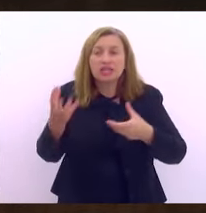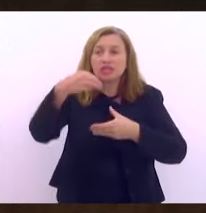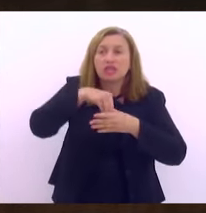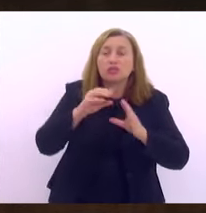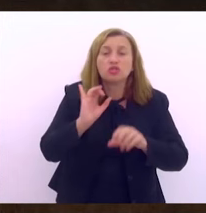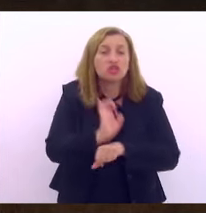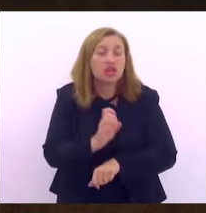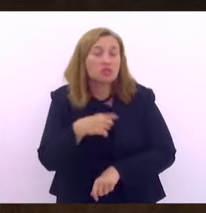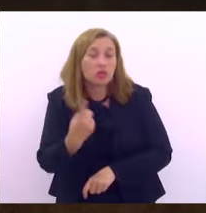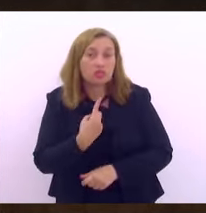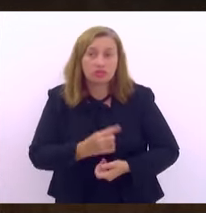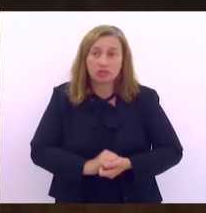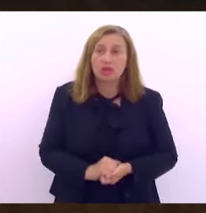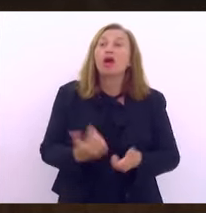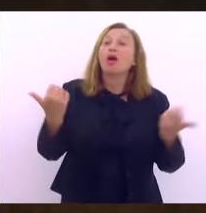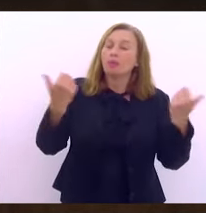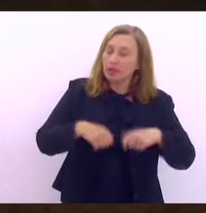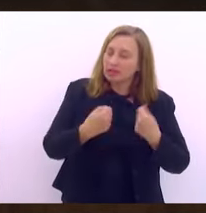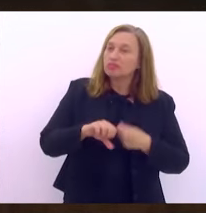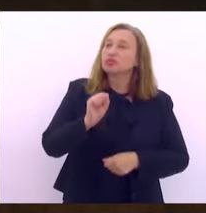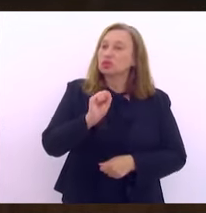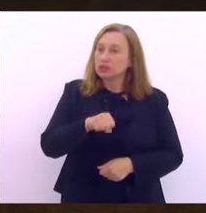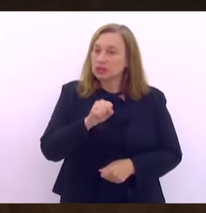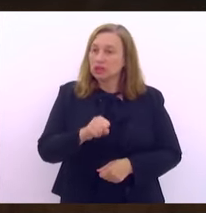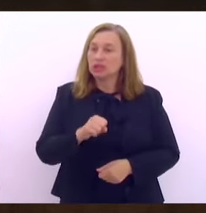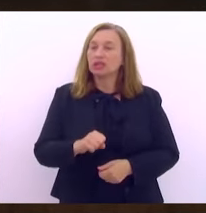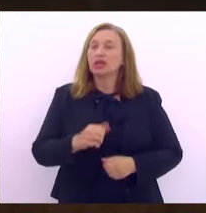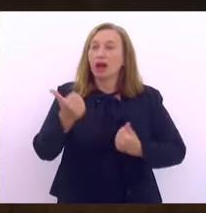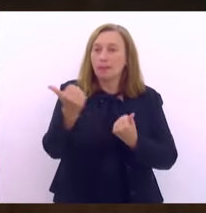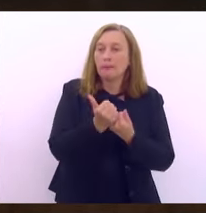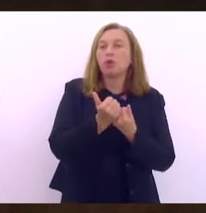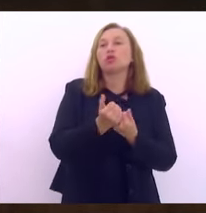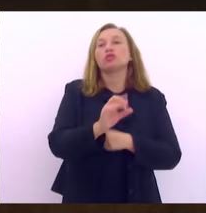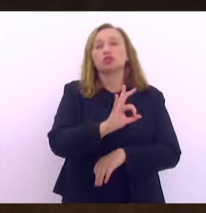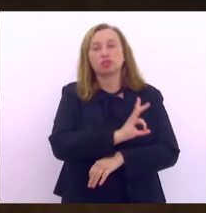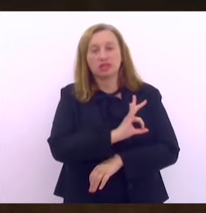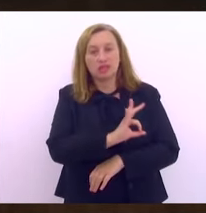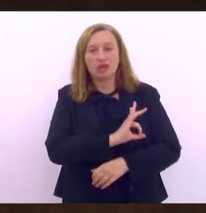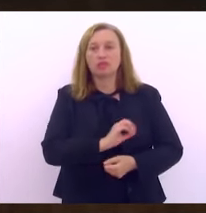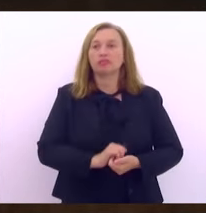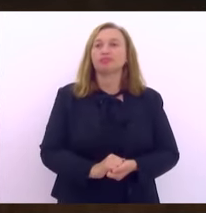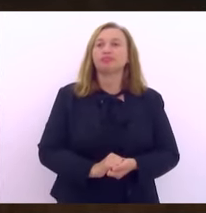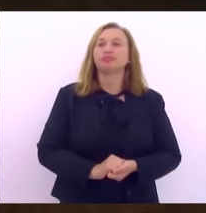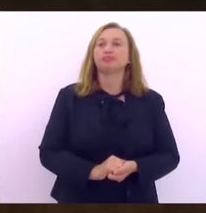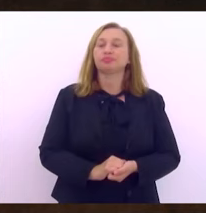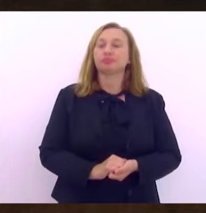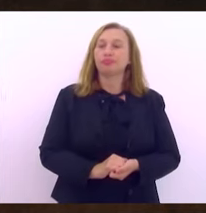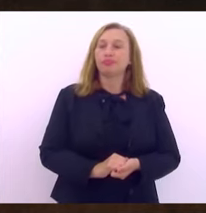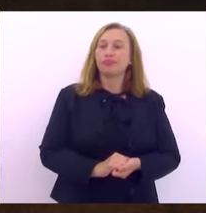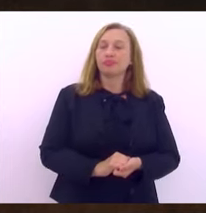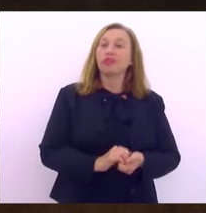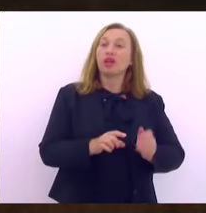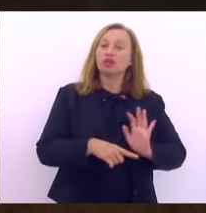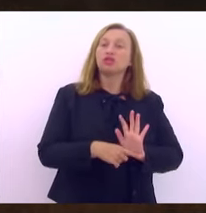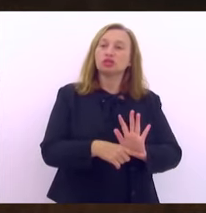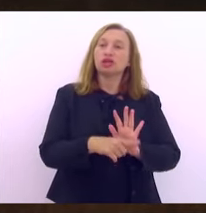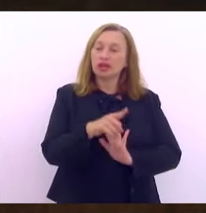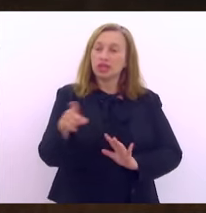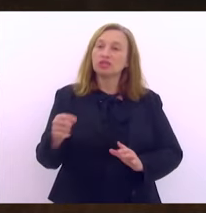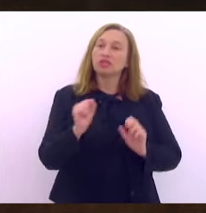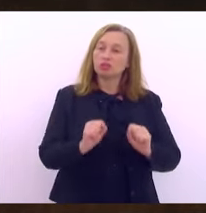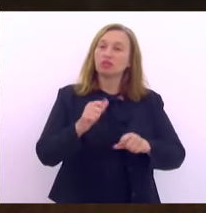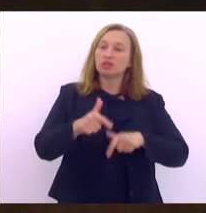Estado. Precisamos, sim, de dar apoio aos nossos policiais. É dar subsídio para que eles possam realmente